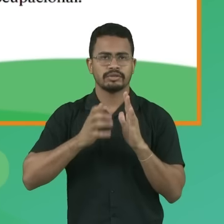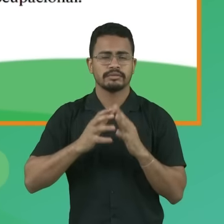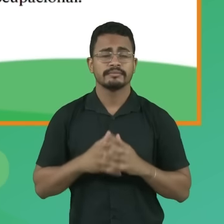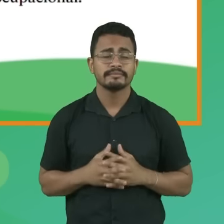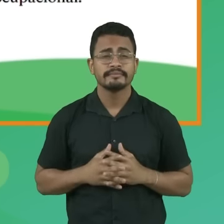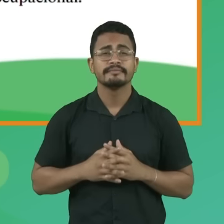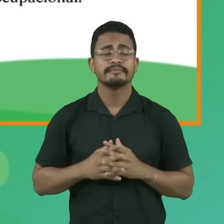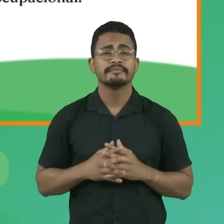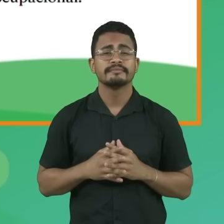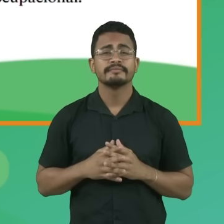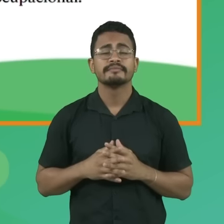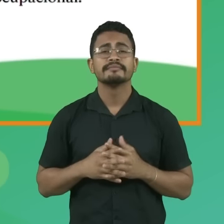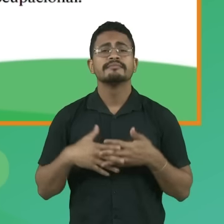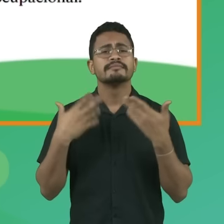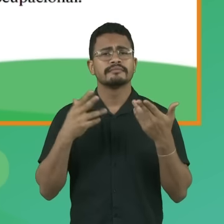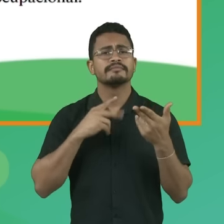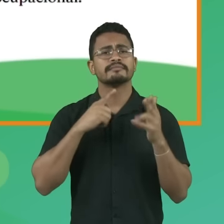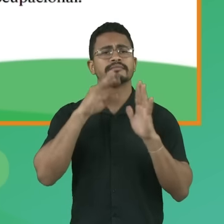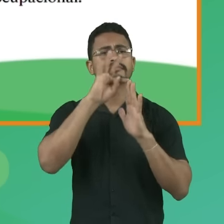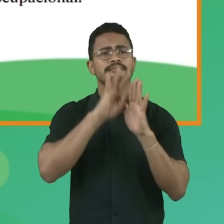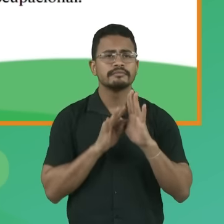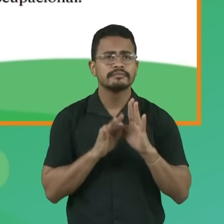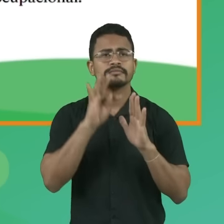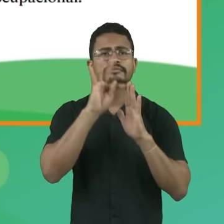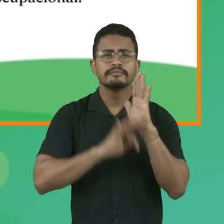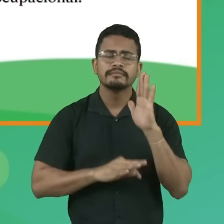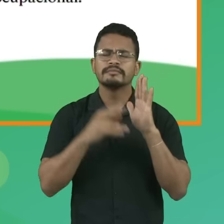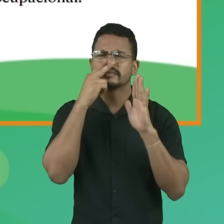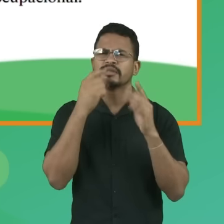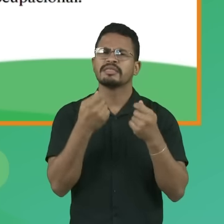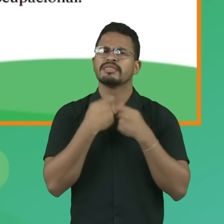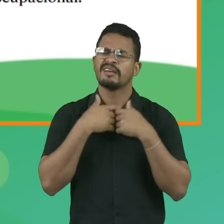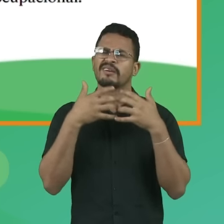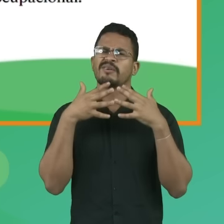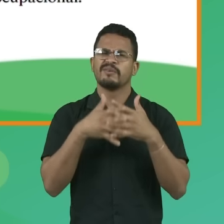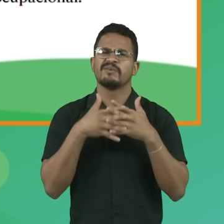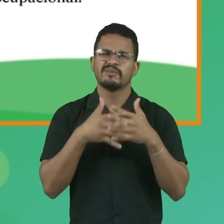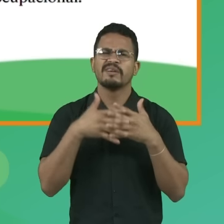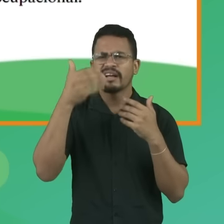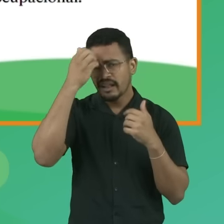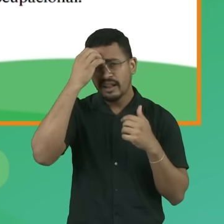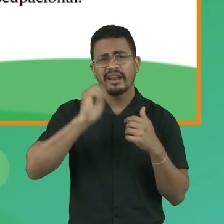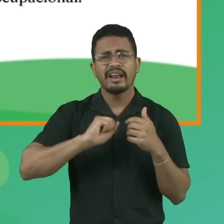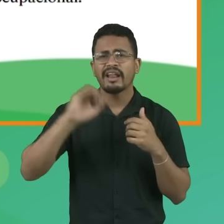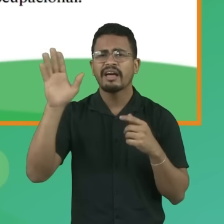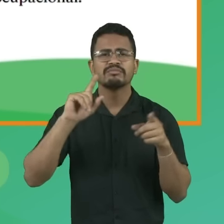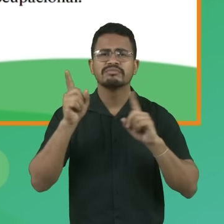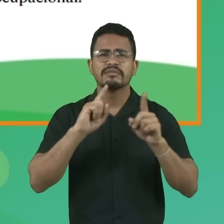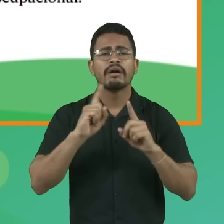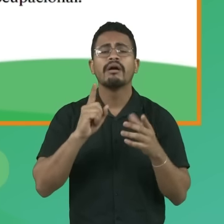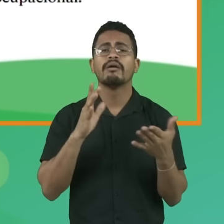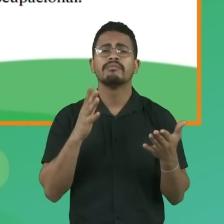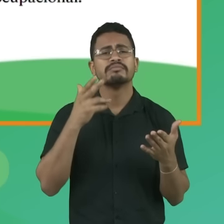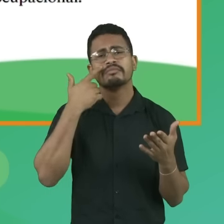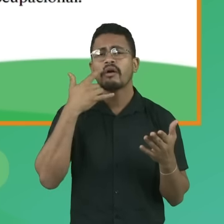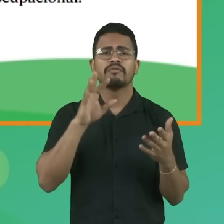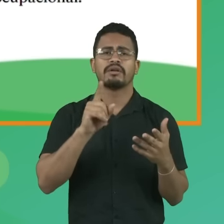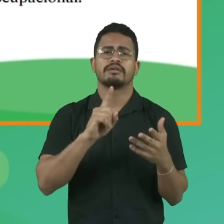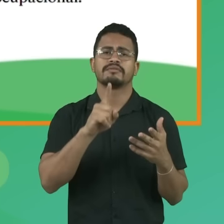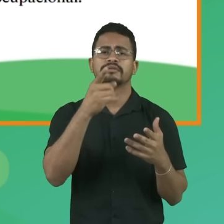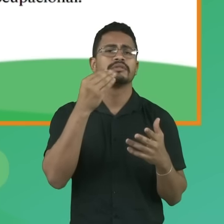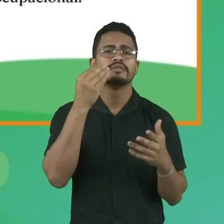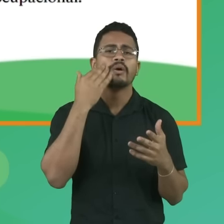verem esses textos assim, parece um pouco confuso e tal, você talvez não consiga captar tudo que